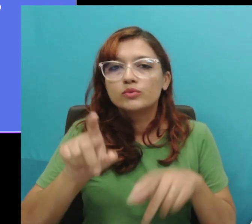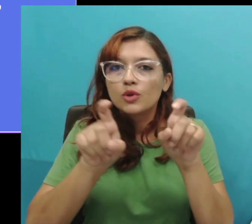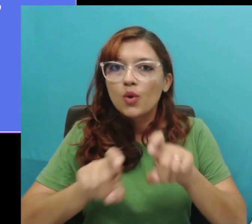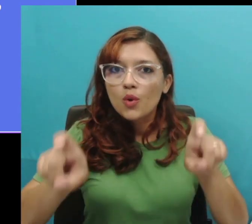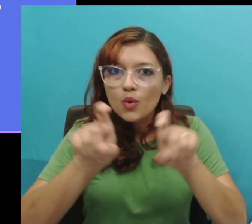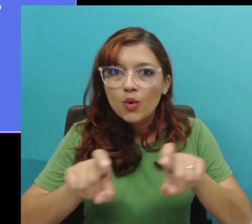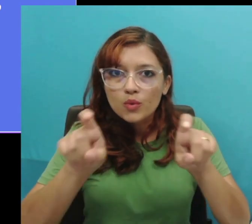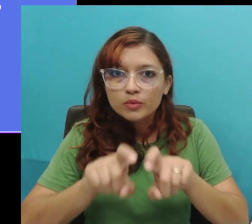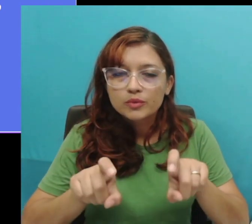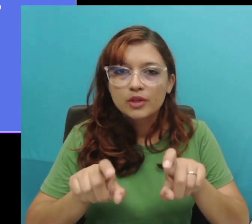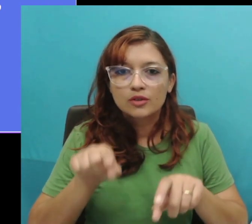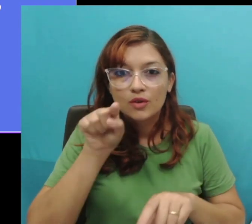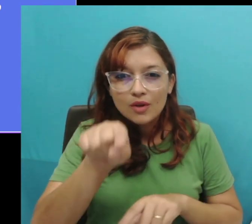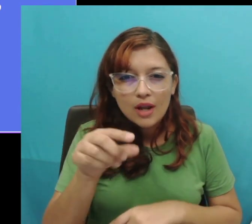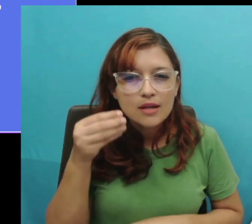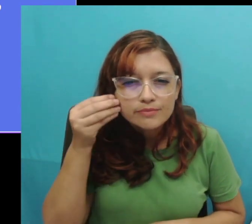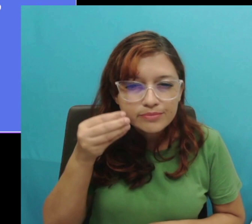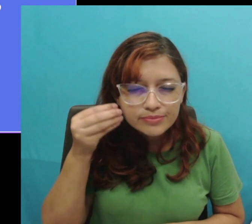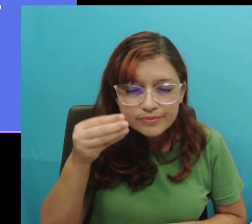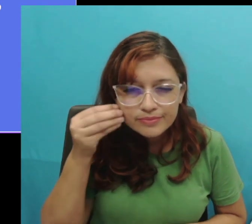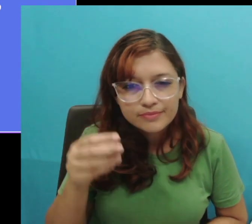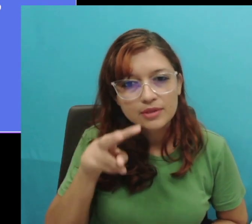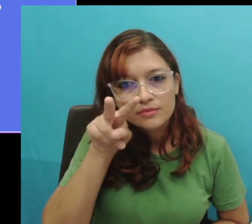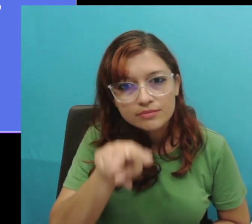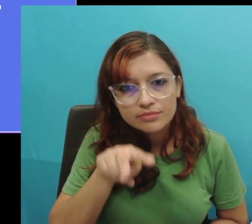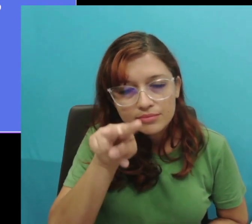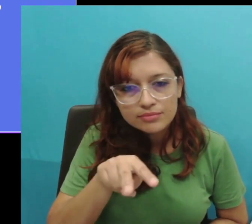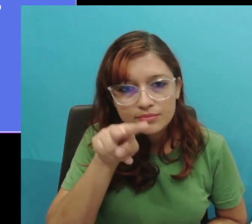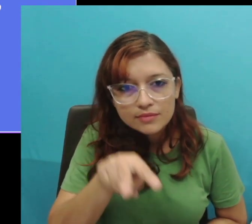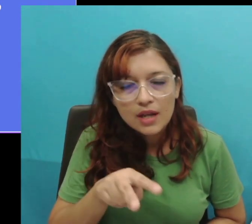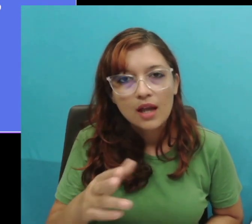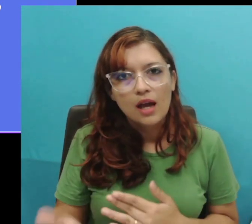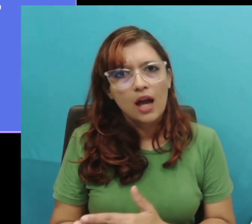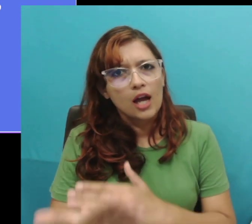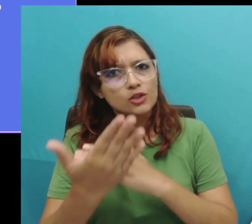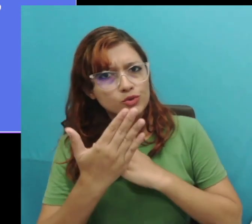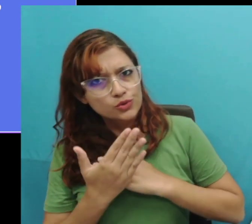experimentos reais ou simulações no computador,